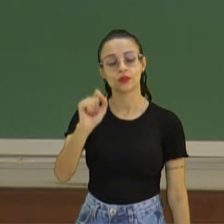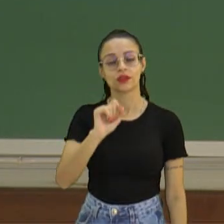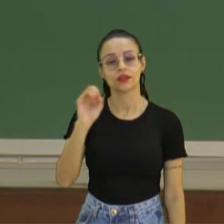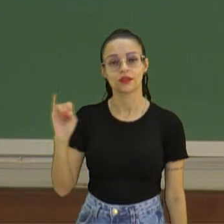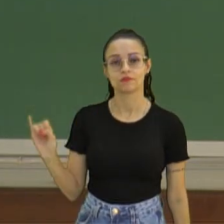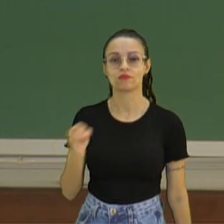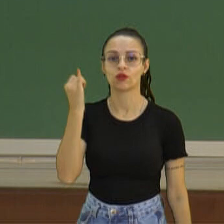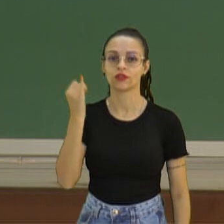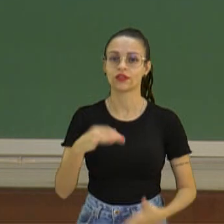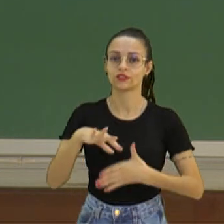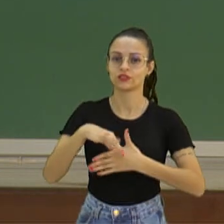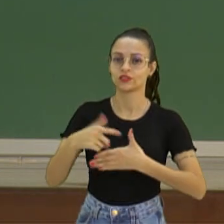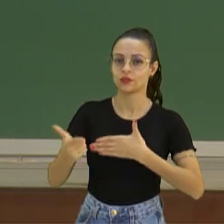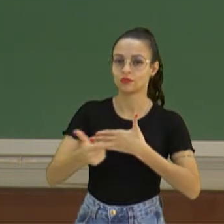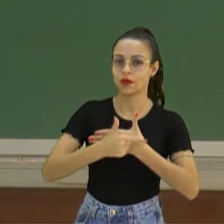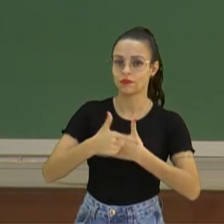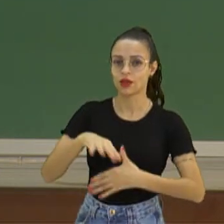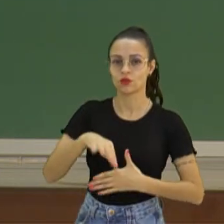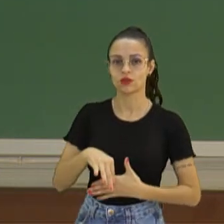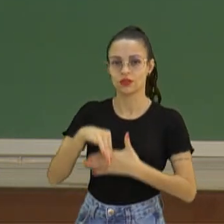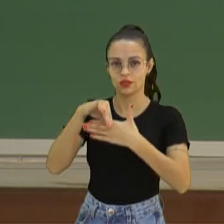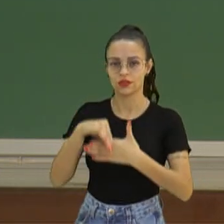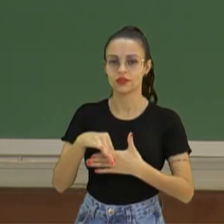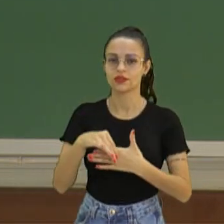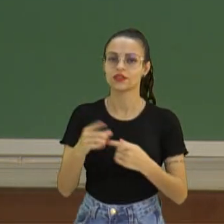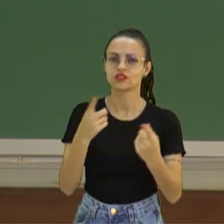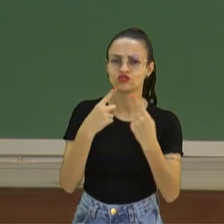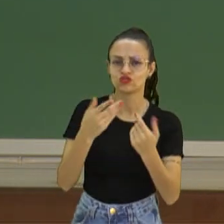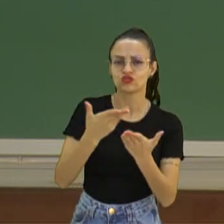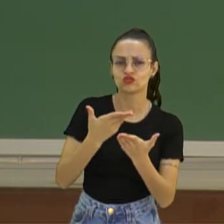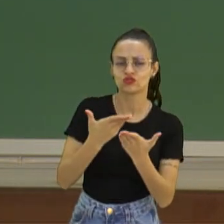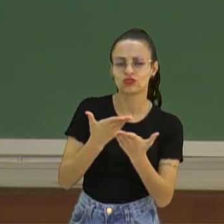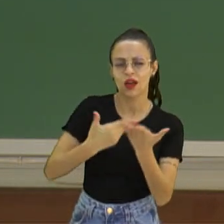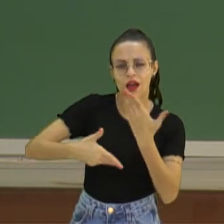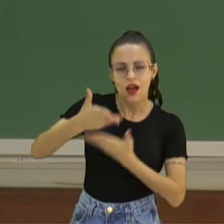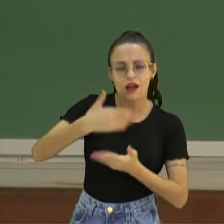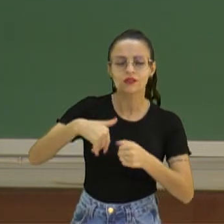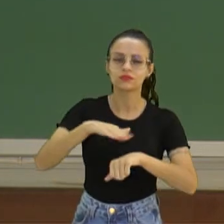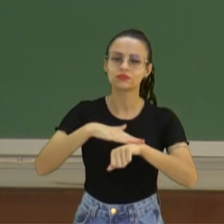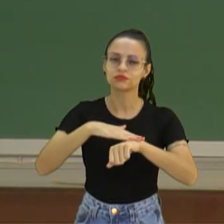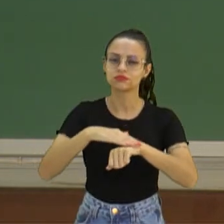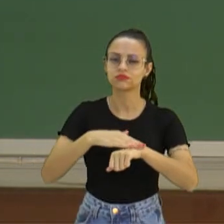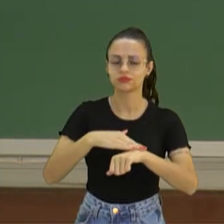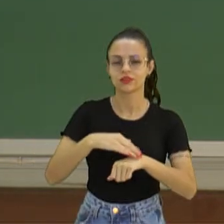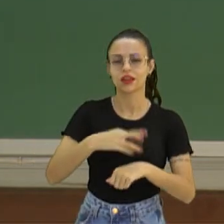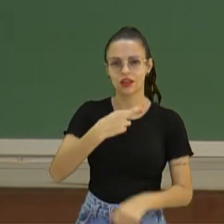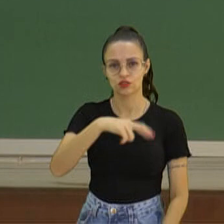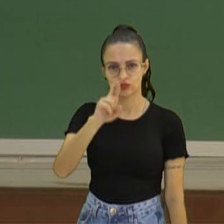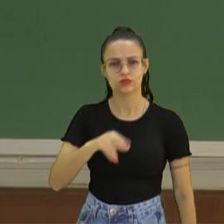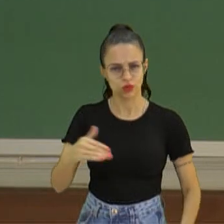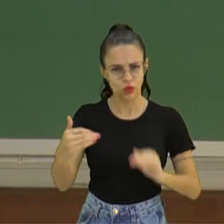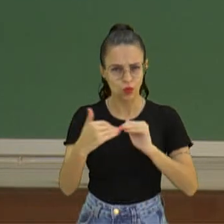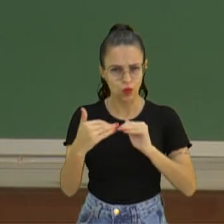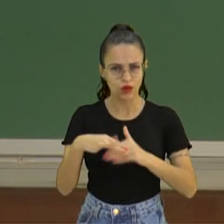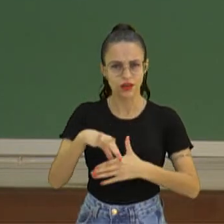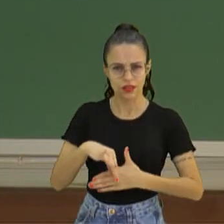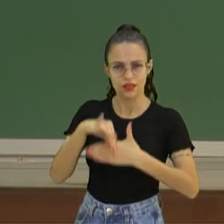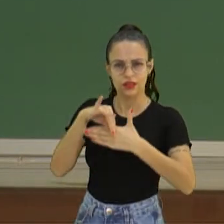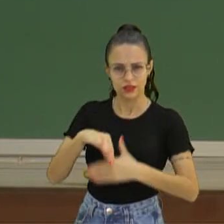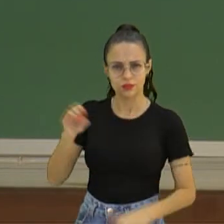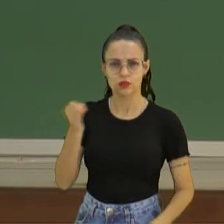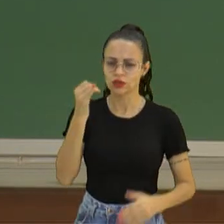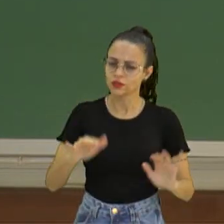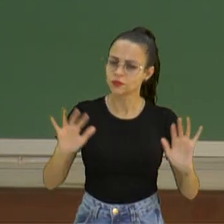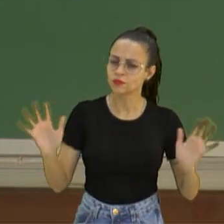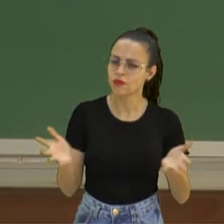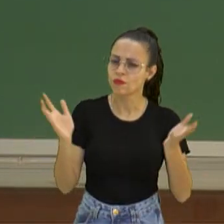importante função das lideranças no diálogo inter-religioso Concordo concordo que o líder é importante na promoção